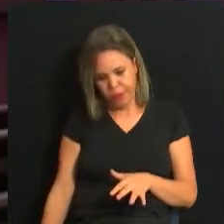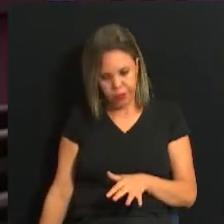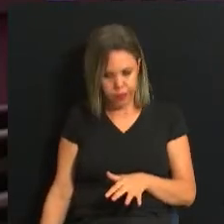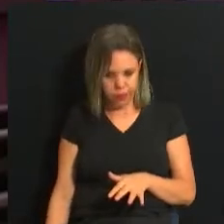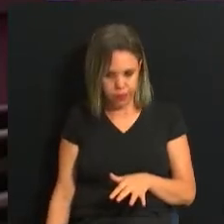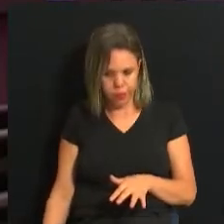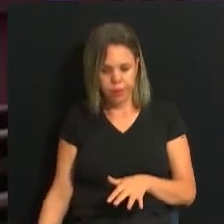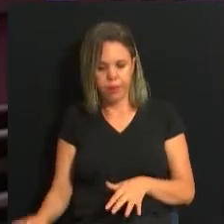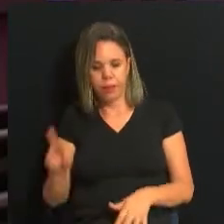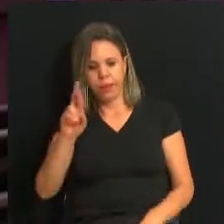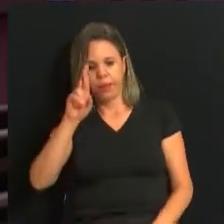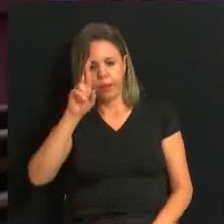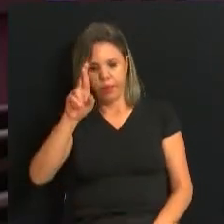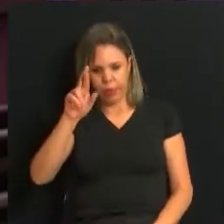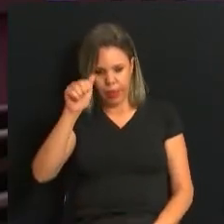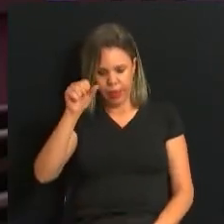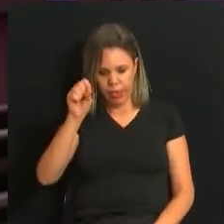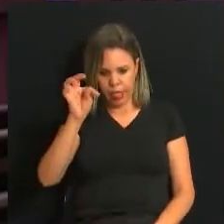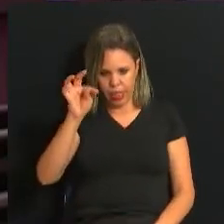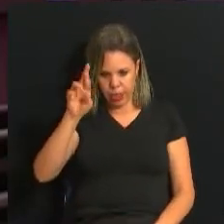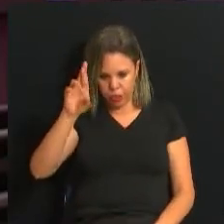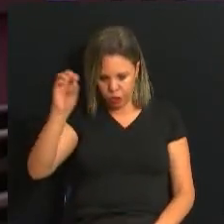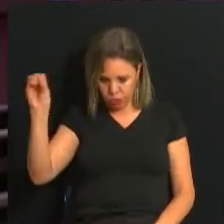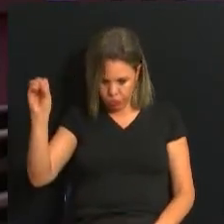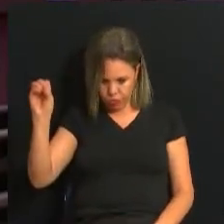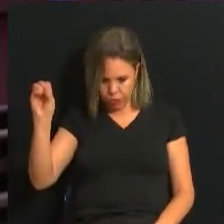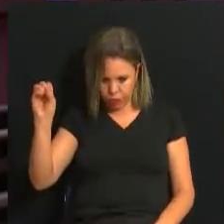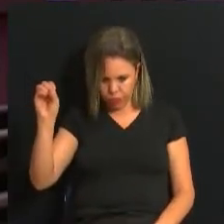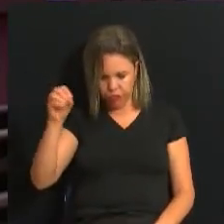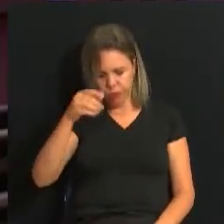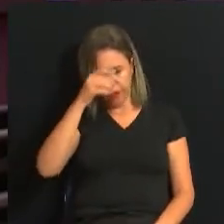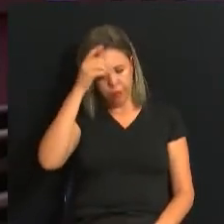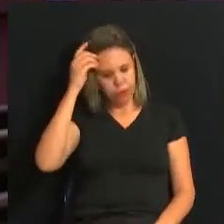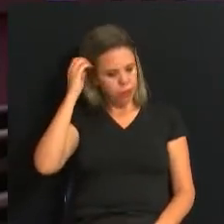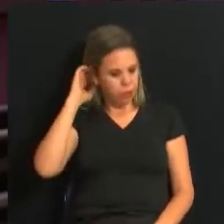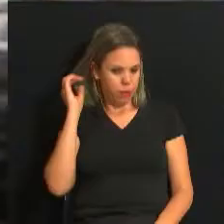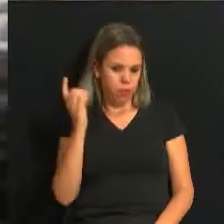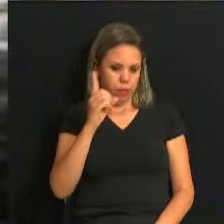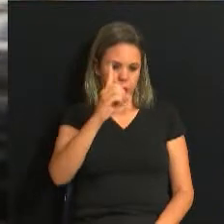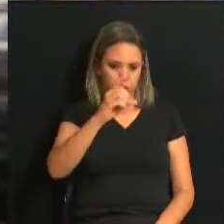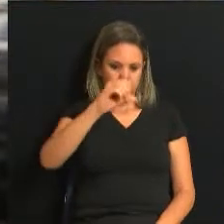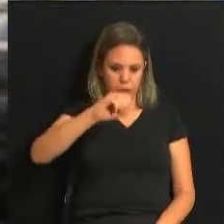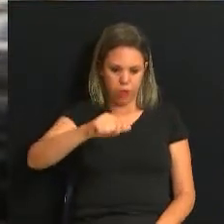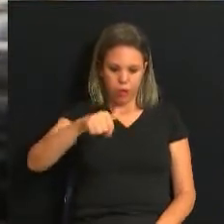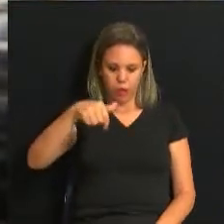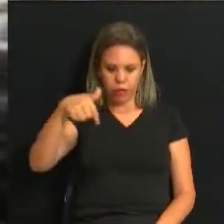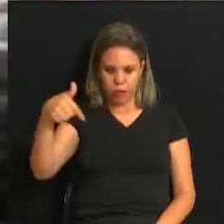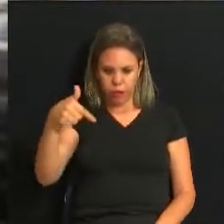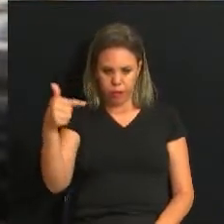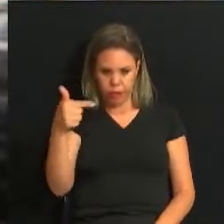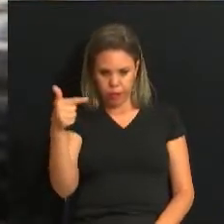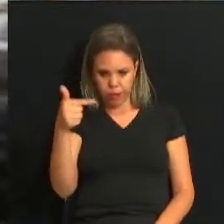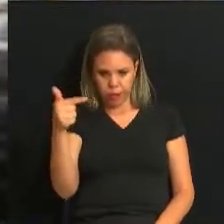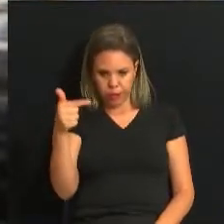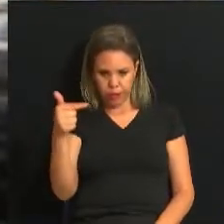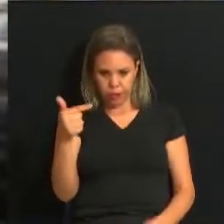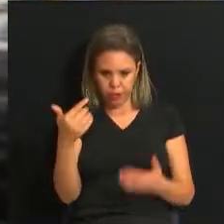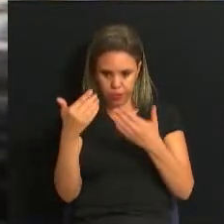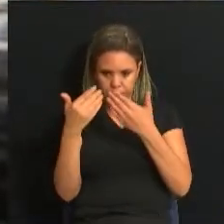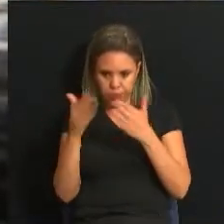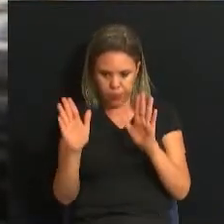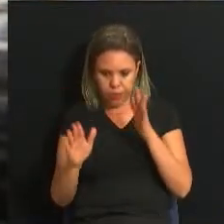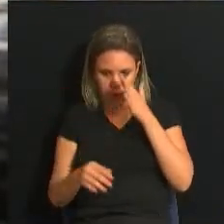dos Rastros, a Semana Rastros dos Rastros de 1922, e que é uma honra a gente abrir